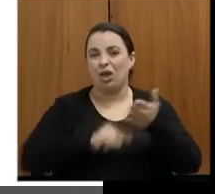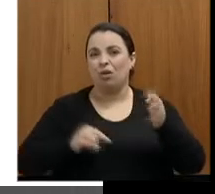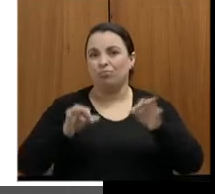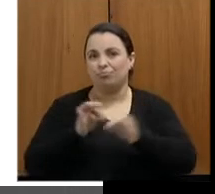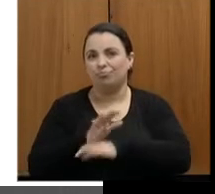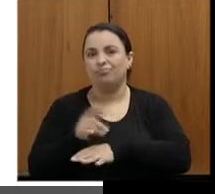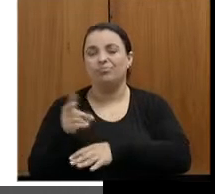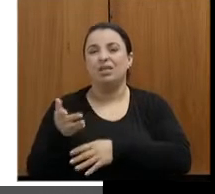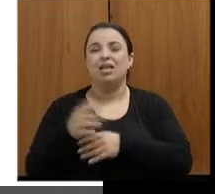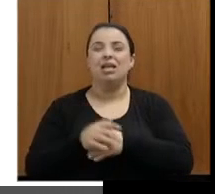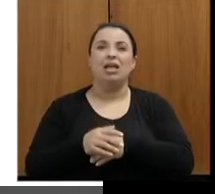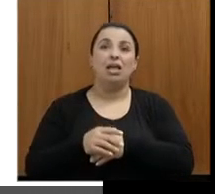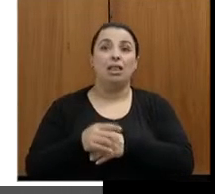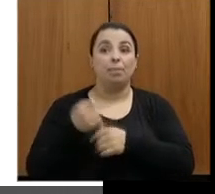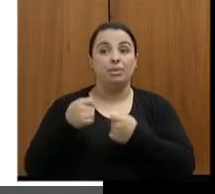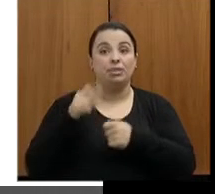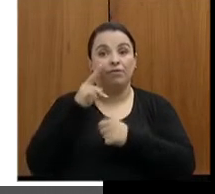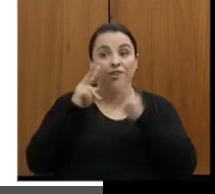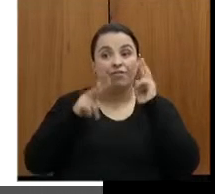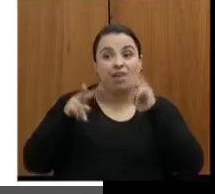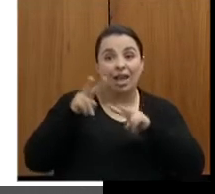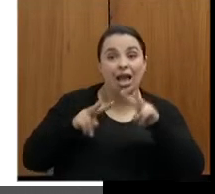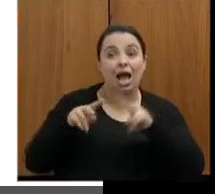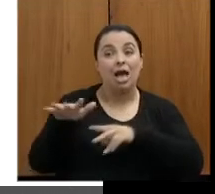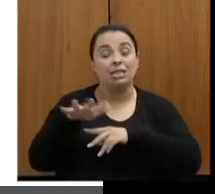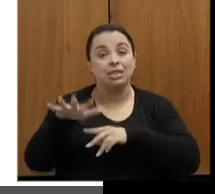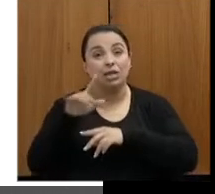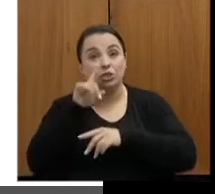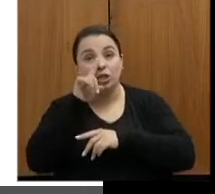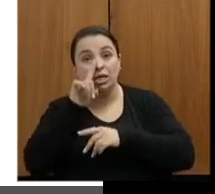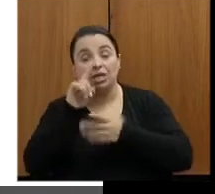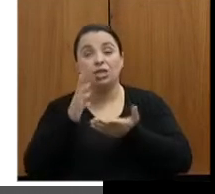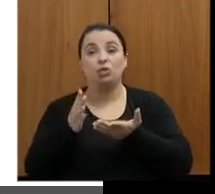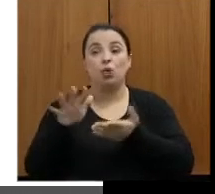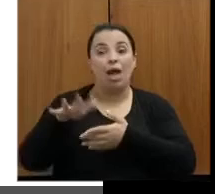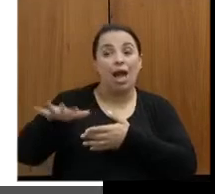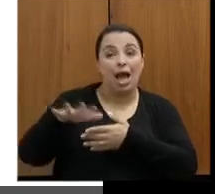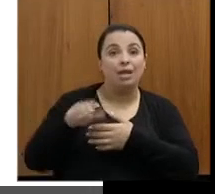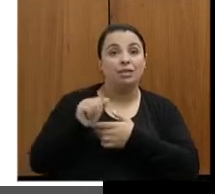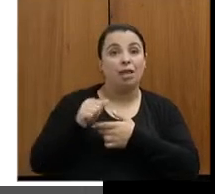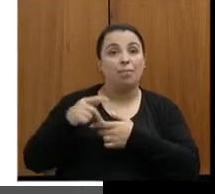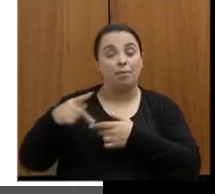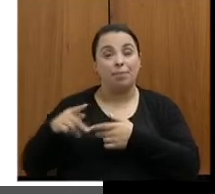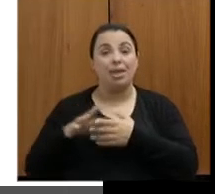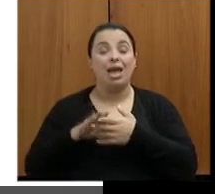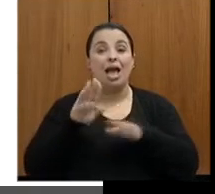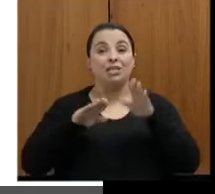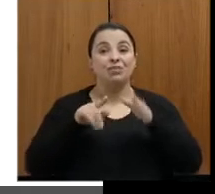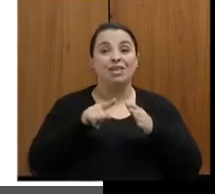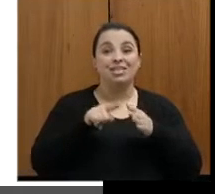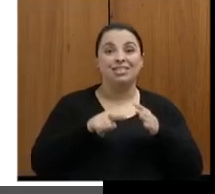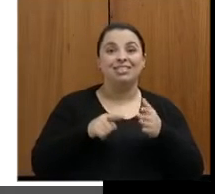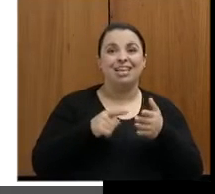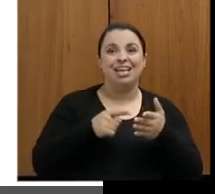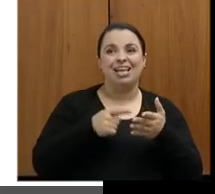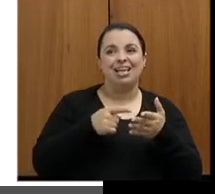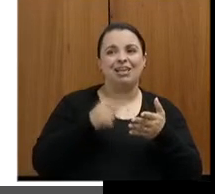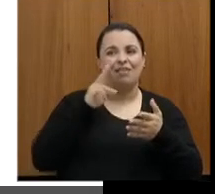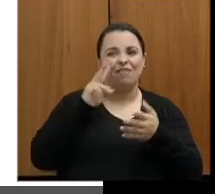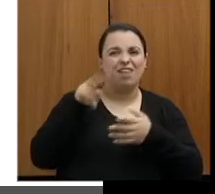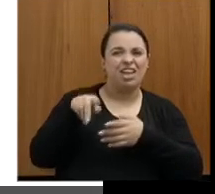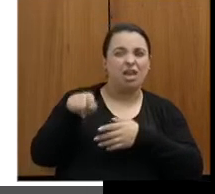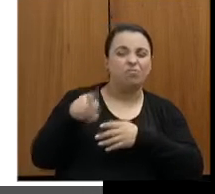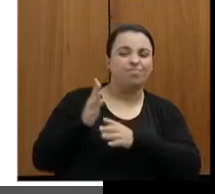risco, as áreas de APP. Algumas vezes, esses órgãos municipais, eles veem que a área não pode ser regularizada,